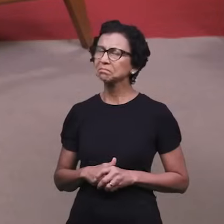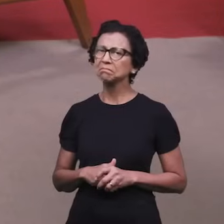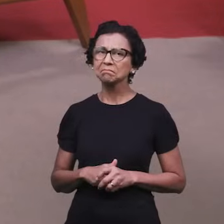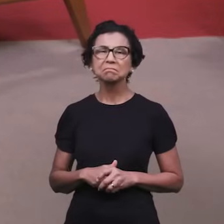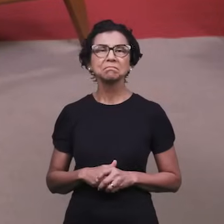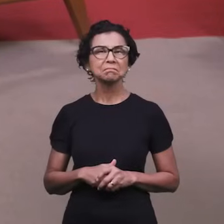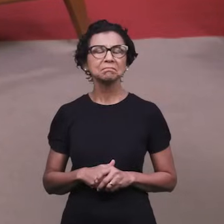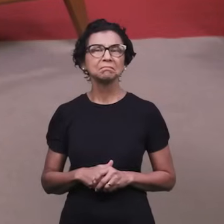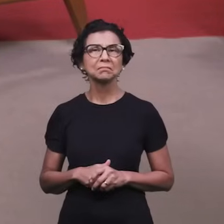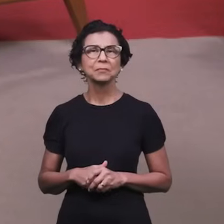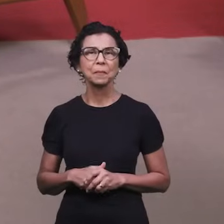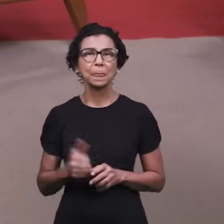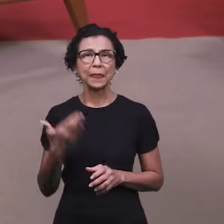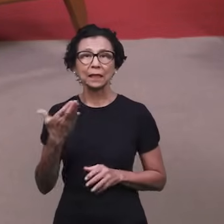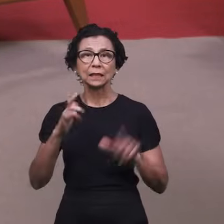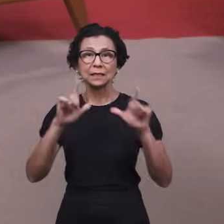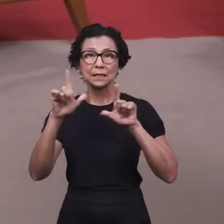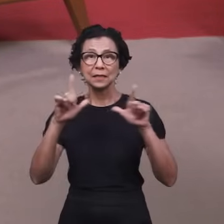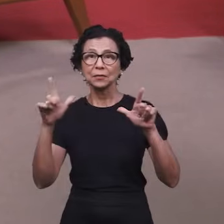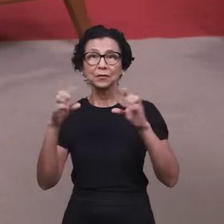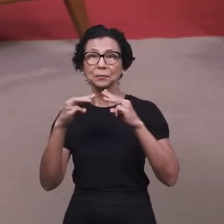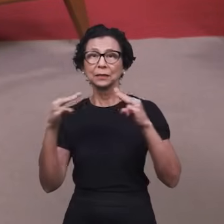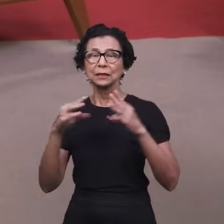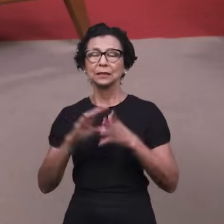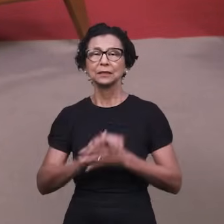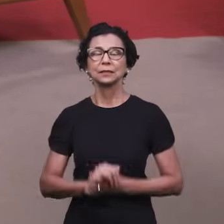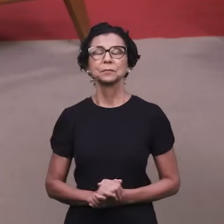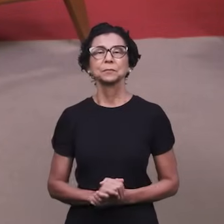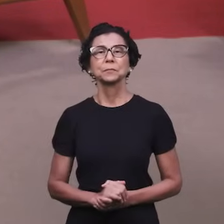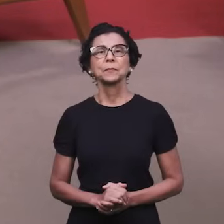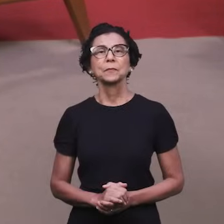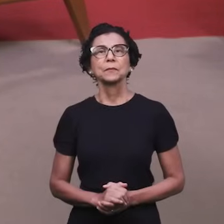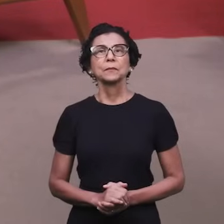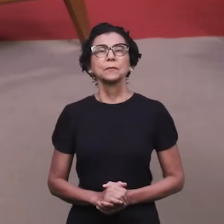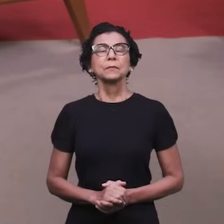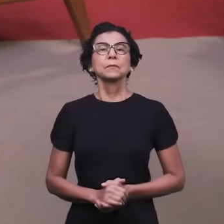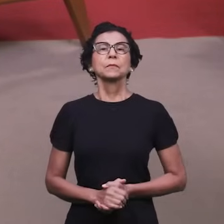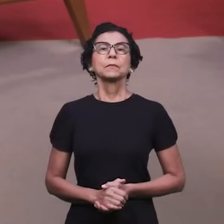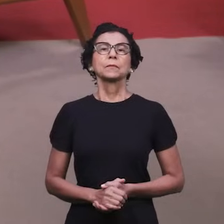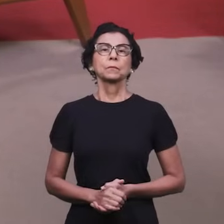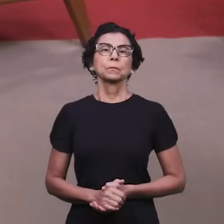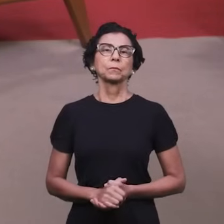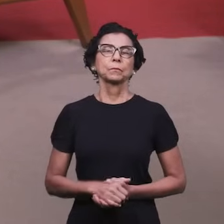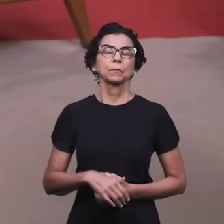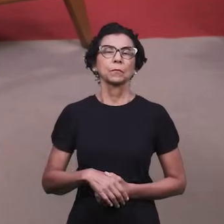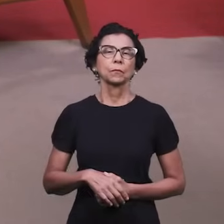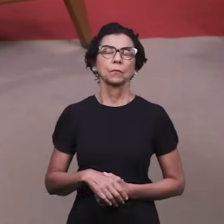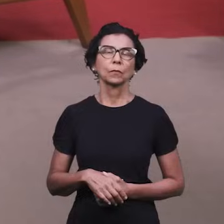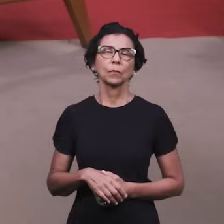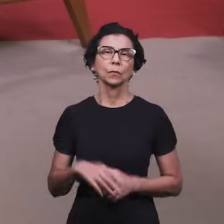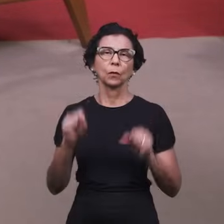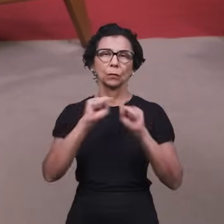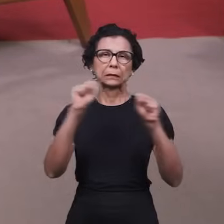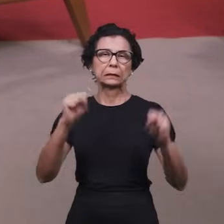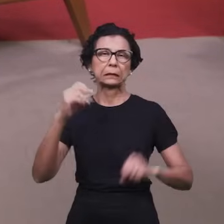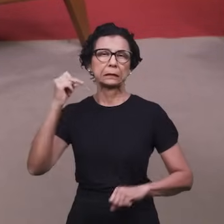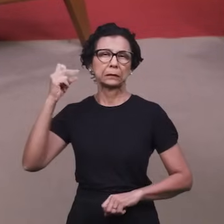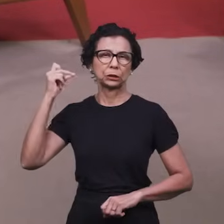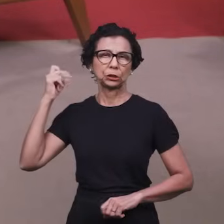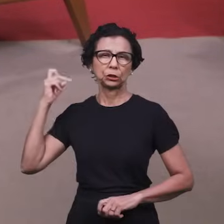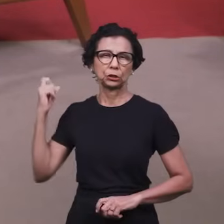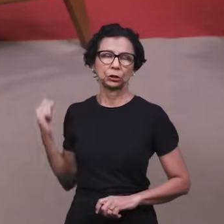seguir esse exemplo. Exatamente. Aliás, há um aspecto interessante, é que o sistema analógico antigo do governo,